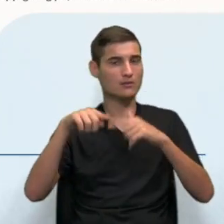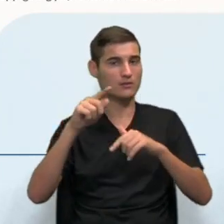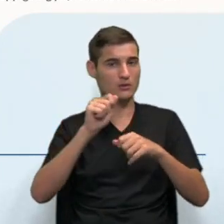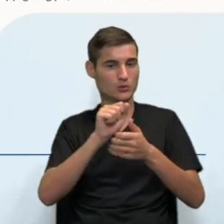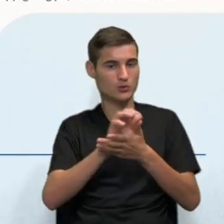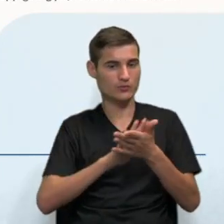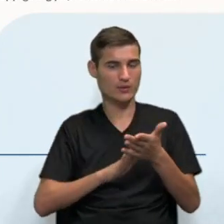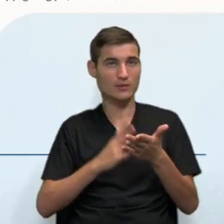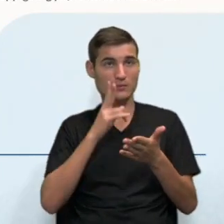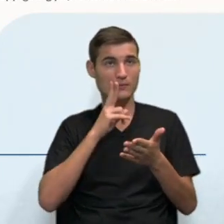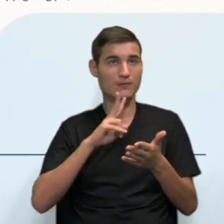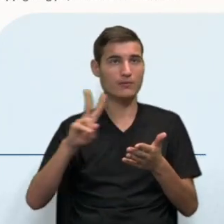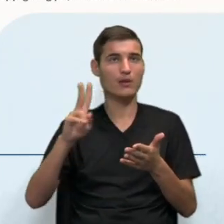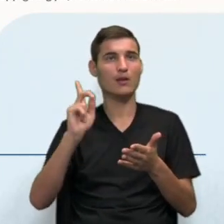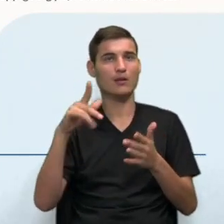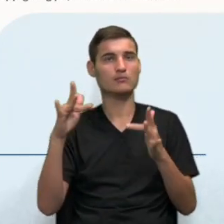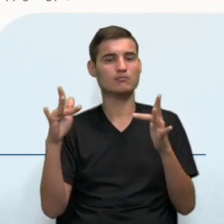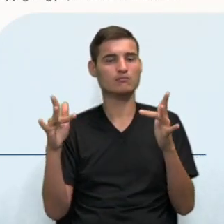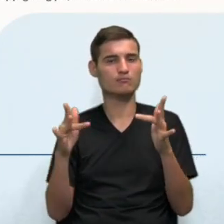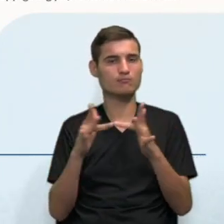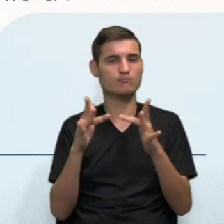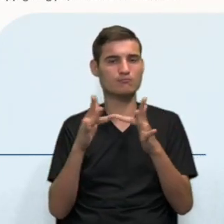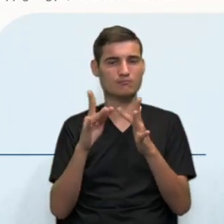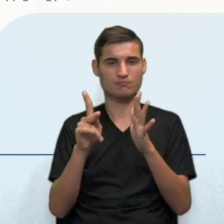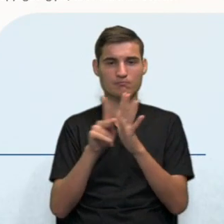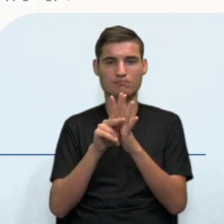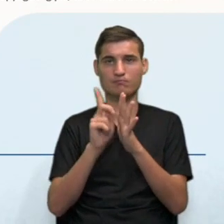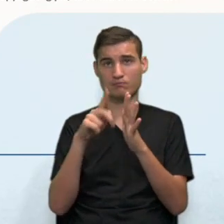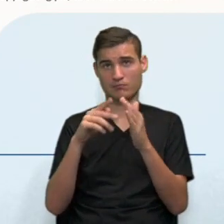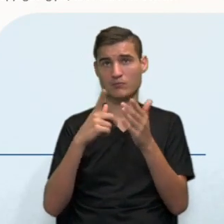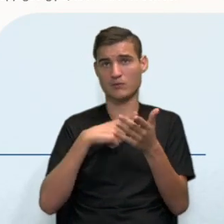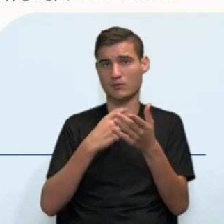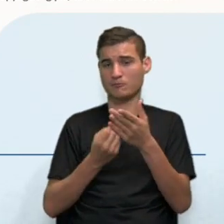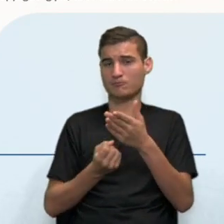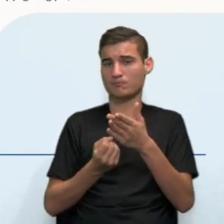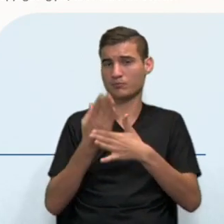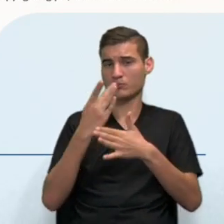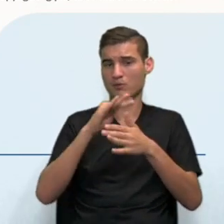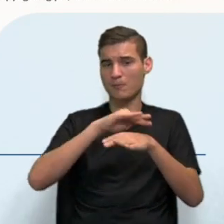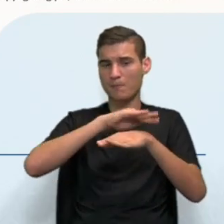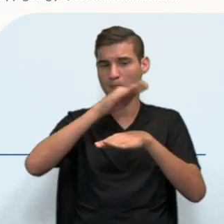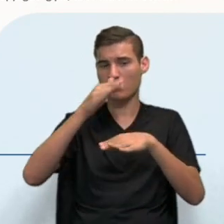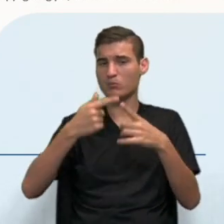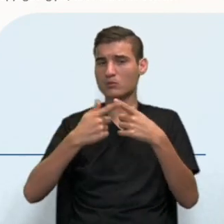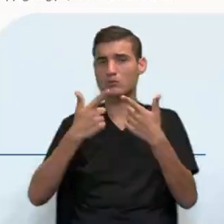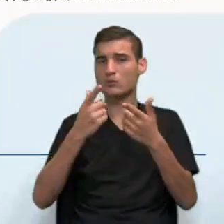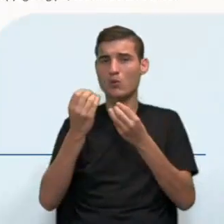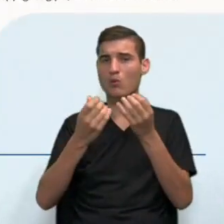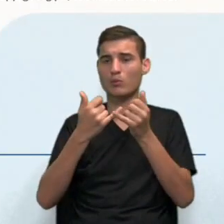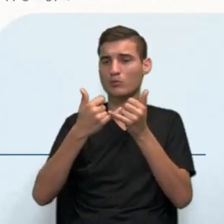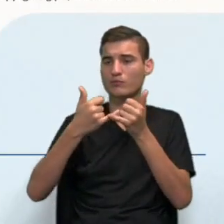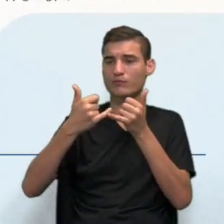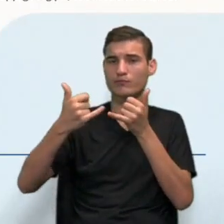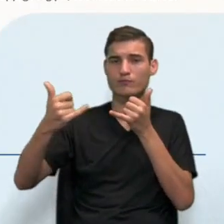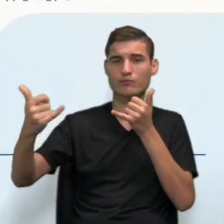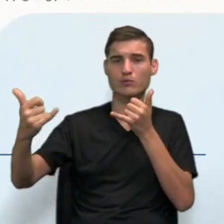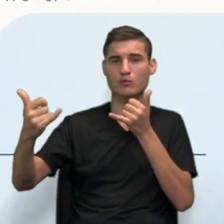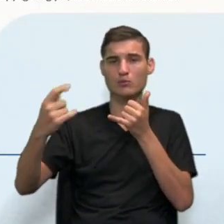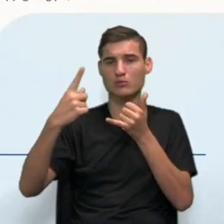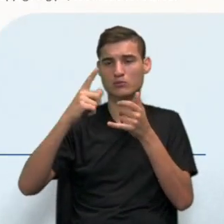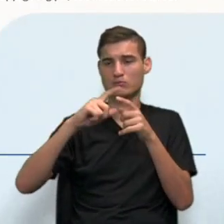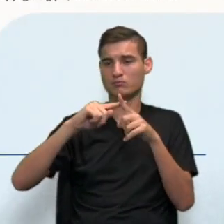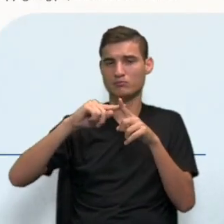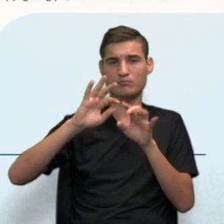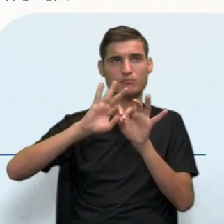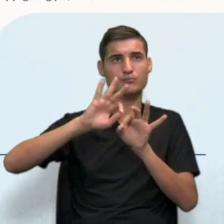é? É instalar uma estação radiobase, porque não tem como instalar um cabo, né? Lógico, você não tem como colocar um cabo lá do alto